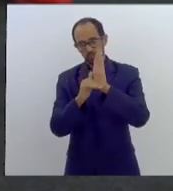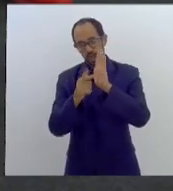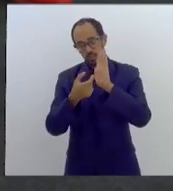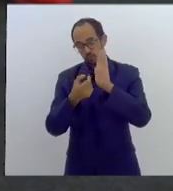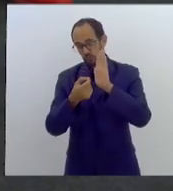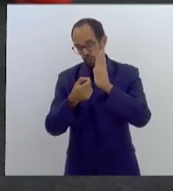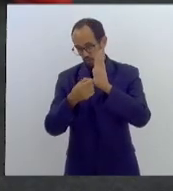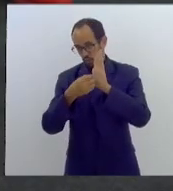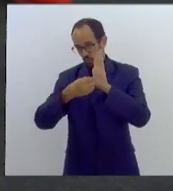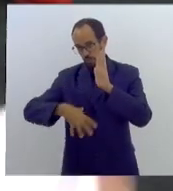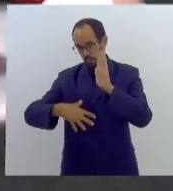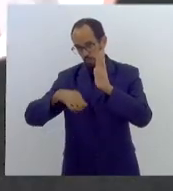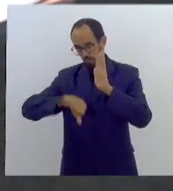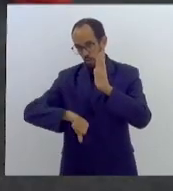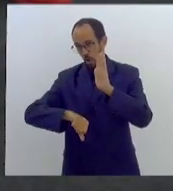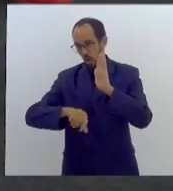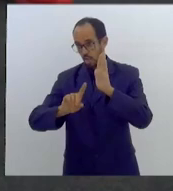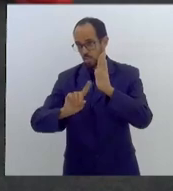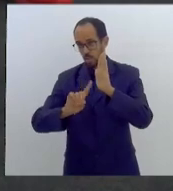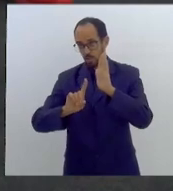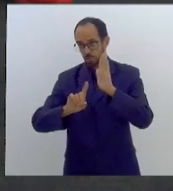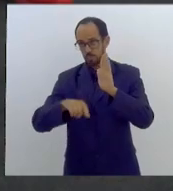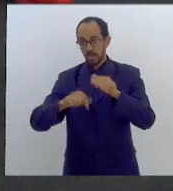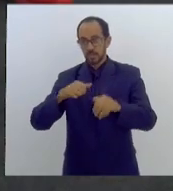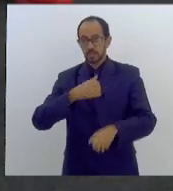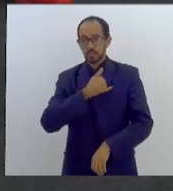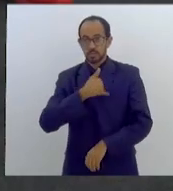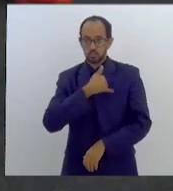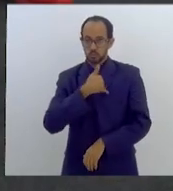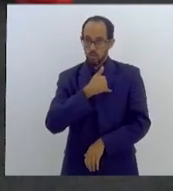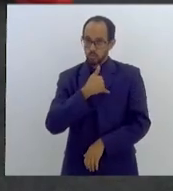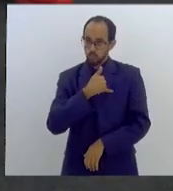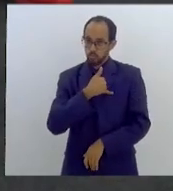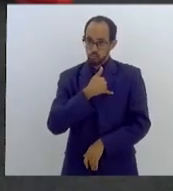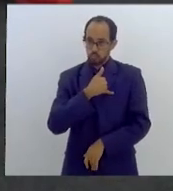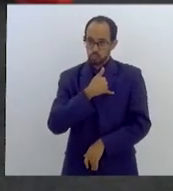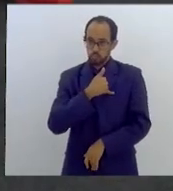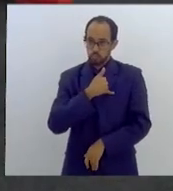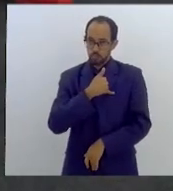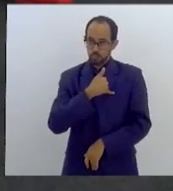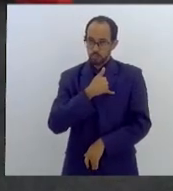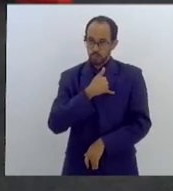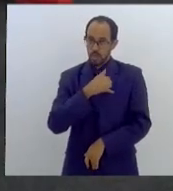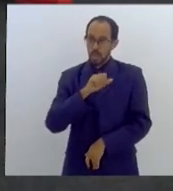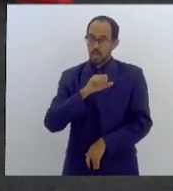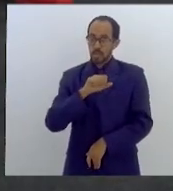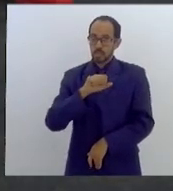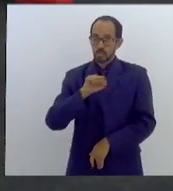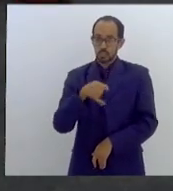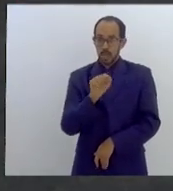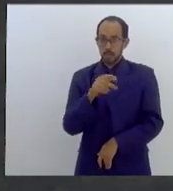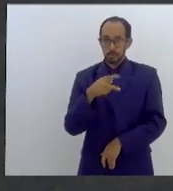prejudicadas. Mas São João de Miriti, Japeri, Nilópolis, Rio